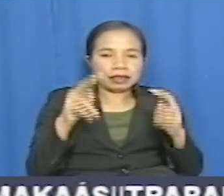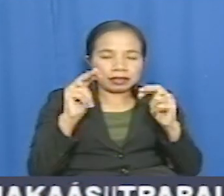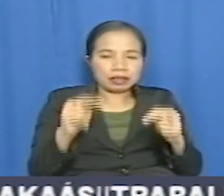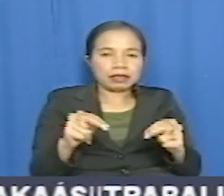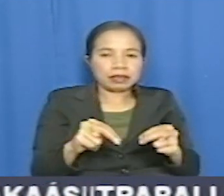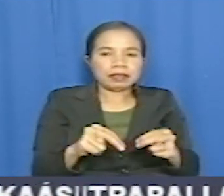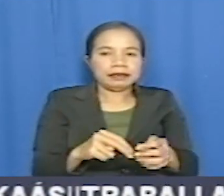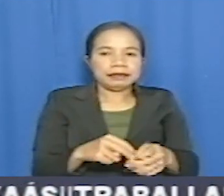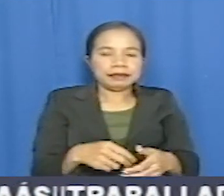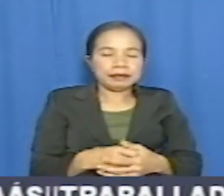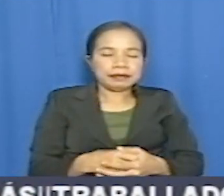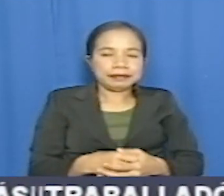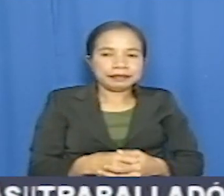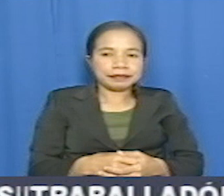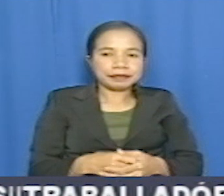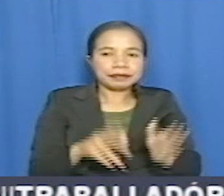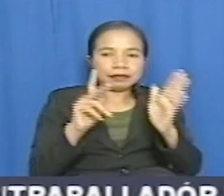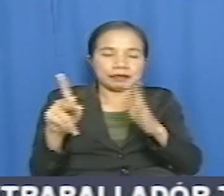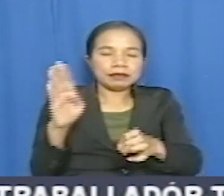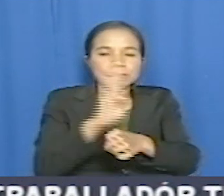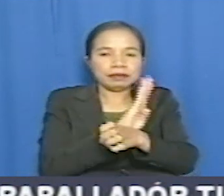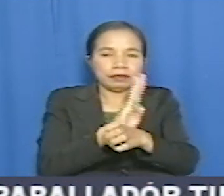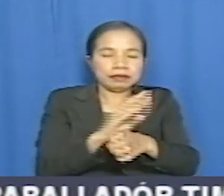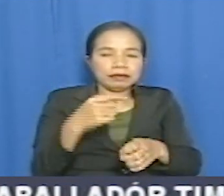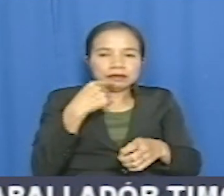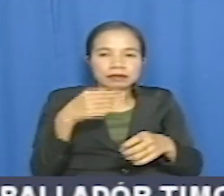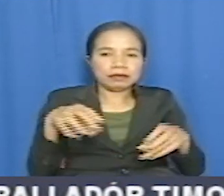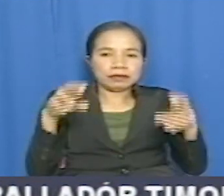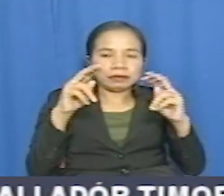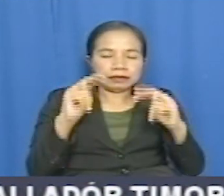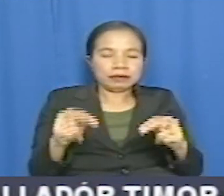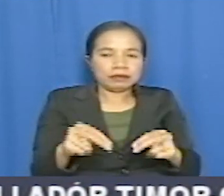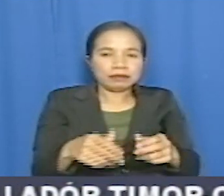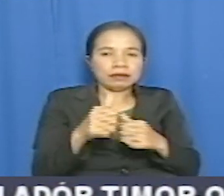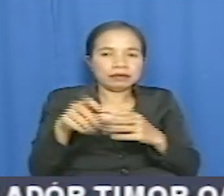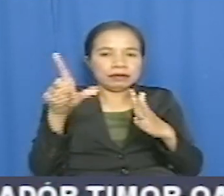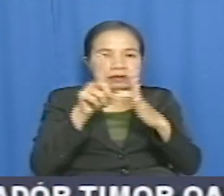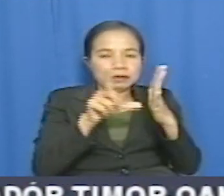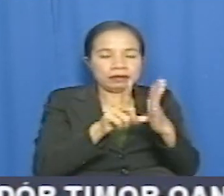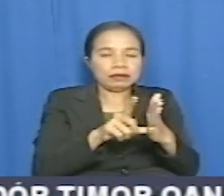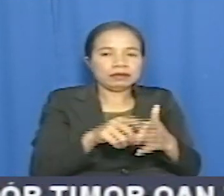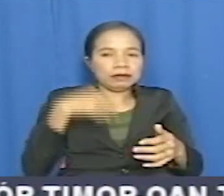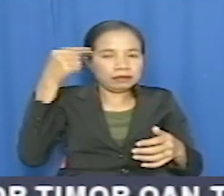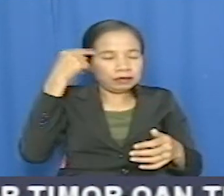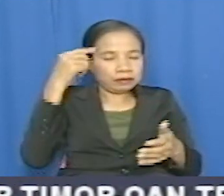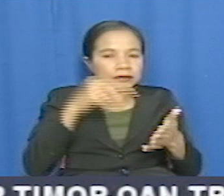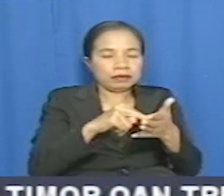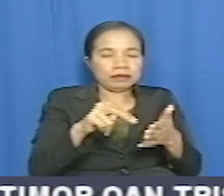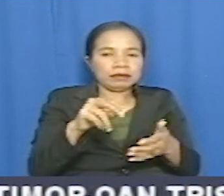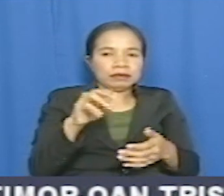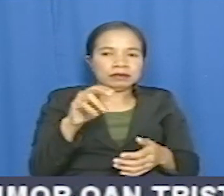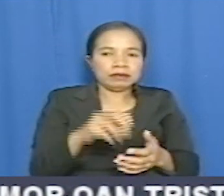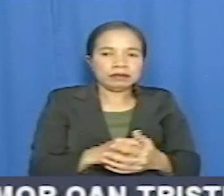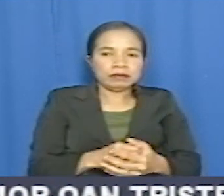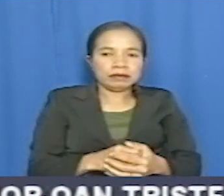aprecia. Plano de negócio nesse sistema aprecia. Técnico nebe tuir decreto governo número 2 2018 regula